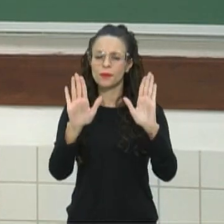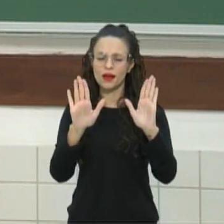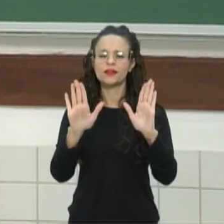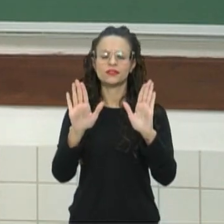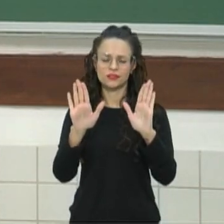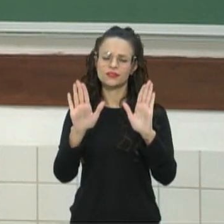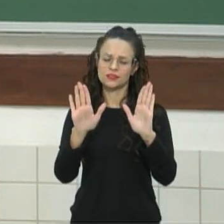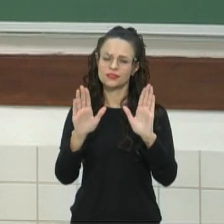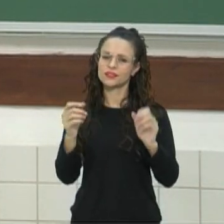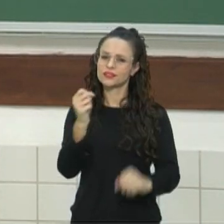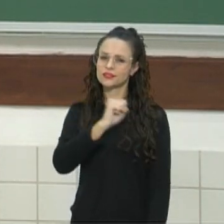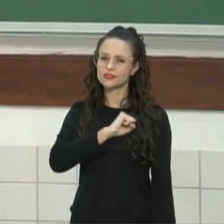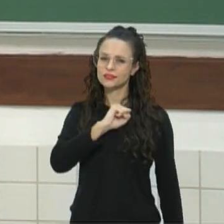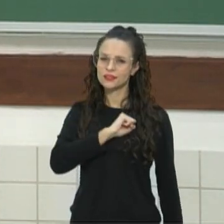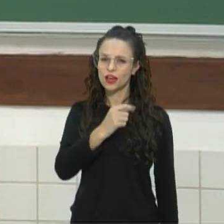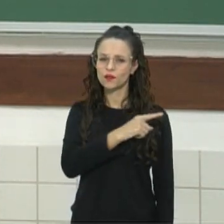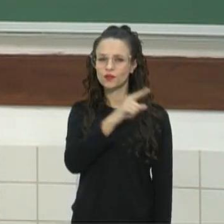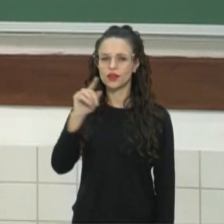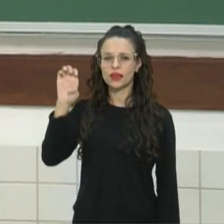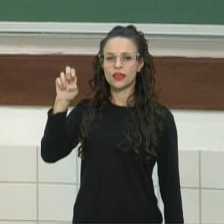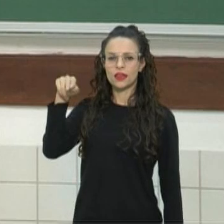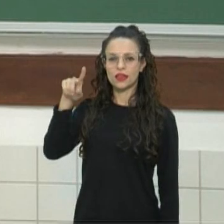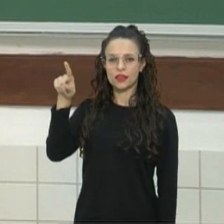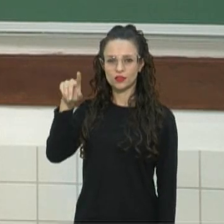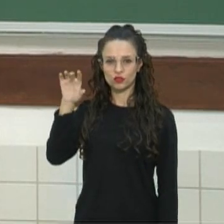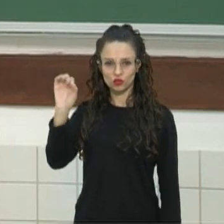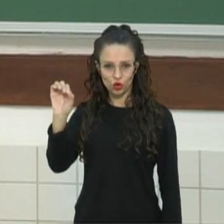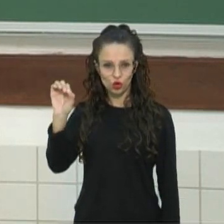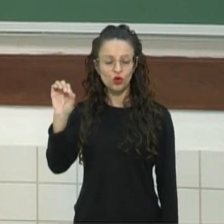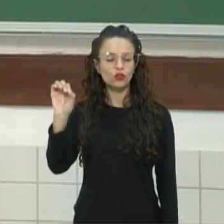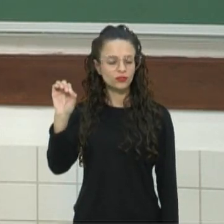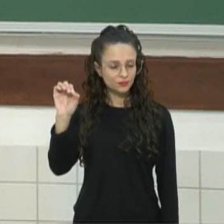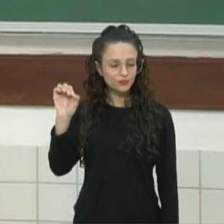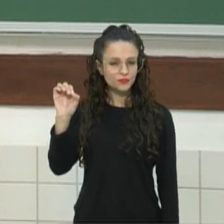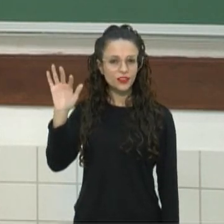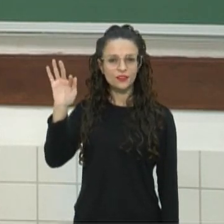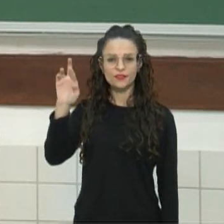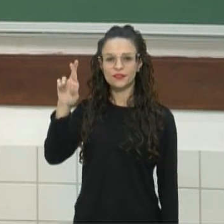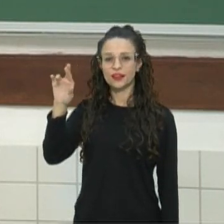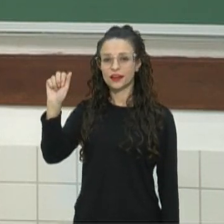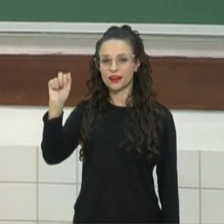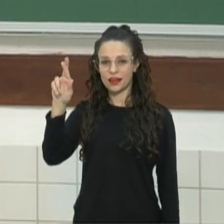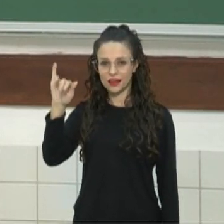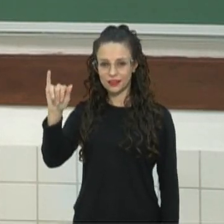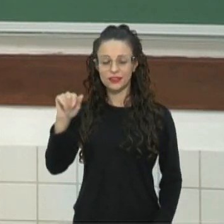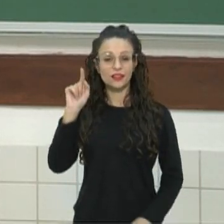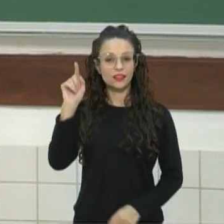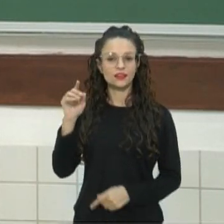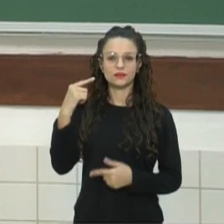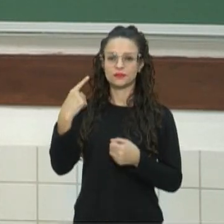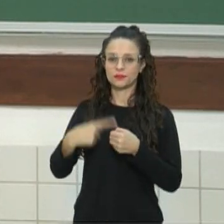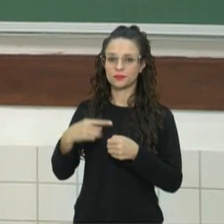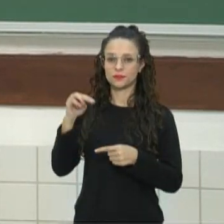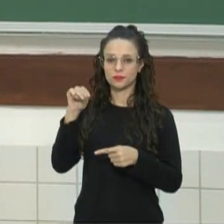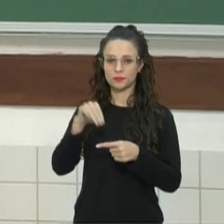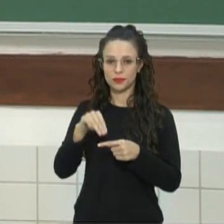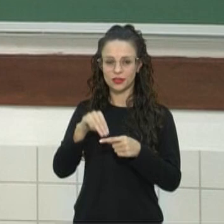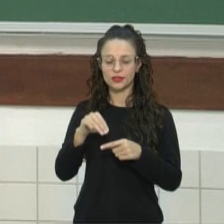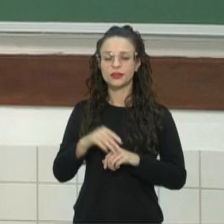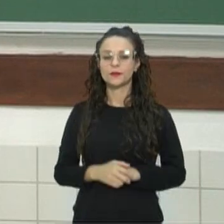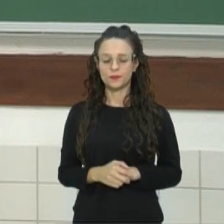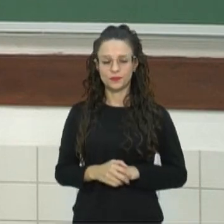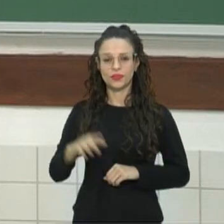mandar pra vocês. Então, um salve pro Enzo Ferrari, rapaz do céu, negócio de Fórmula 1. Lá de Maringá, senhoras e senhores, a